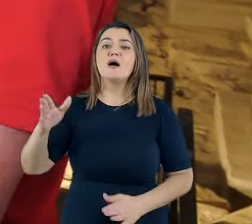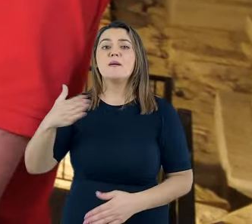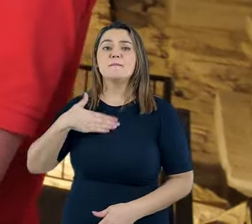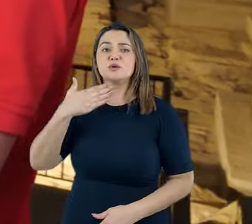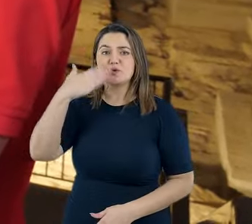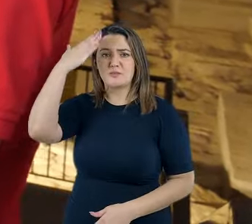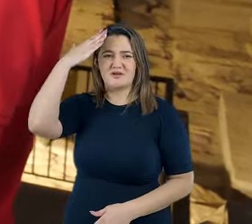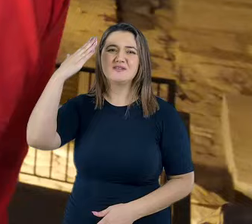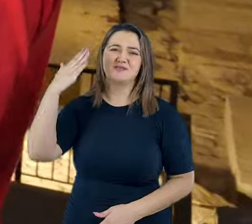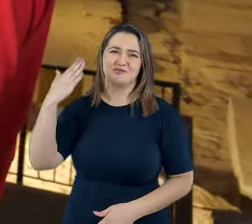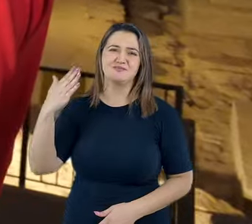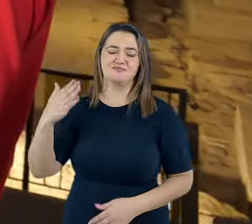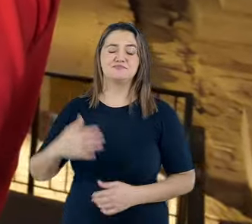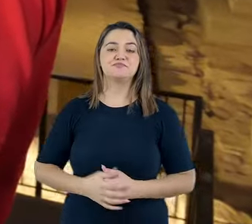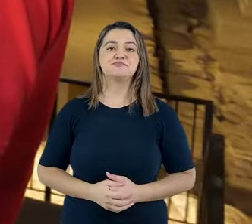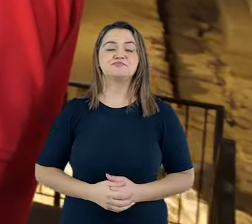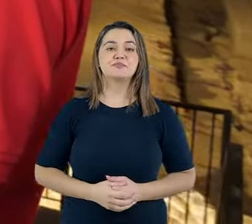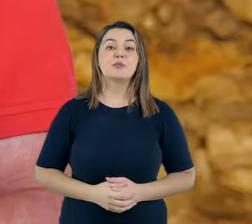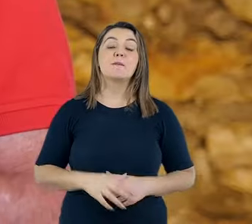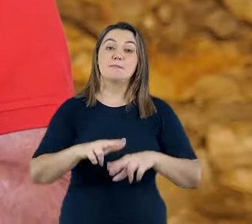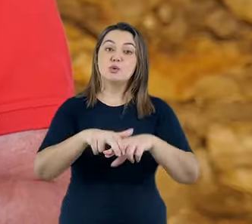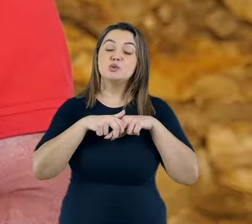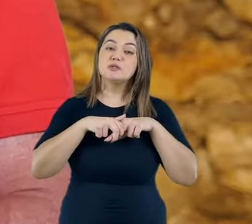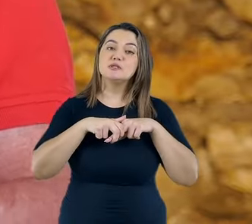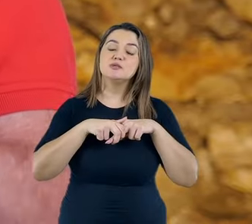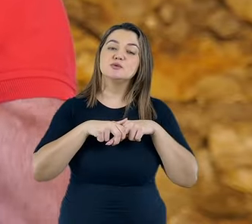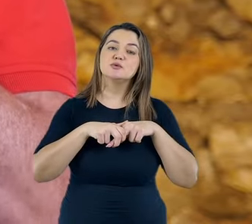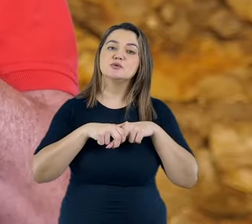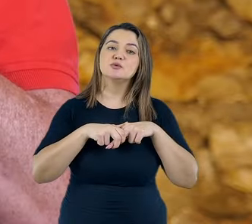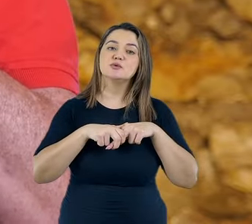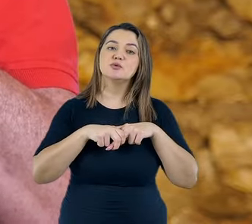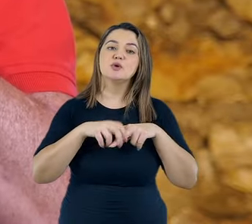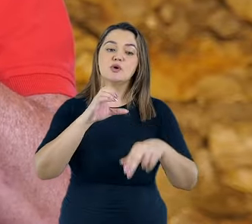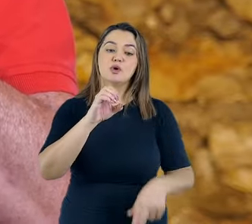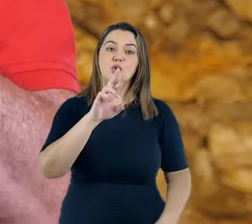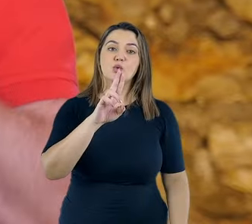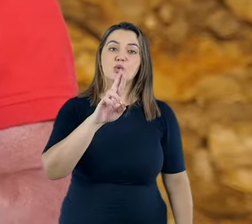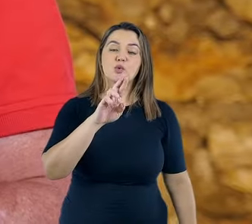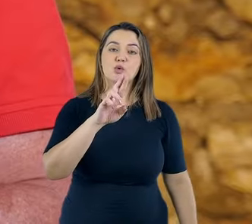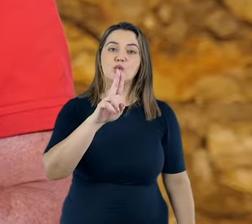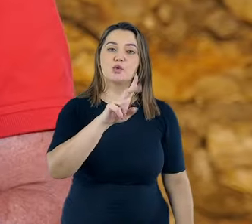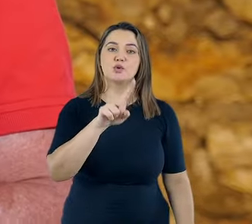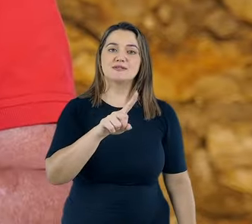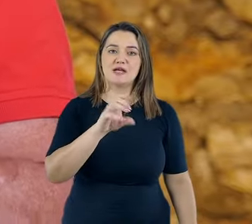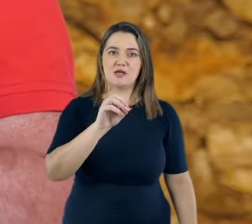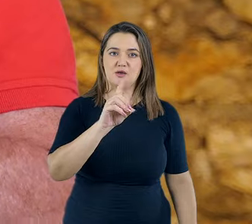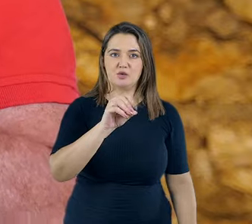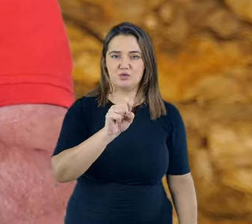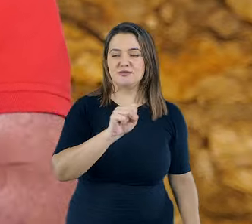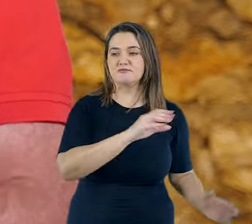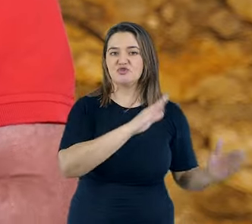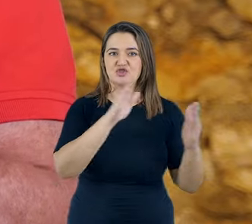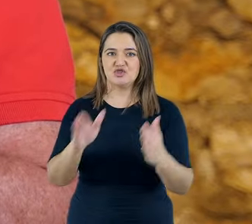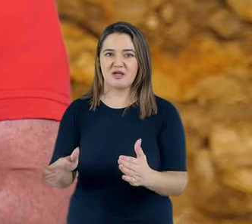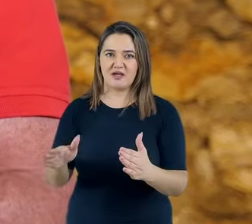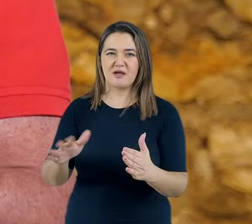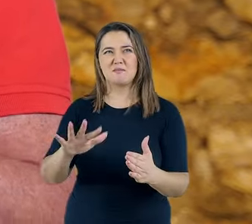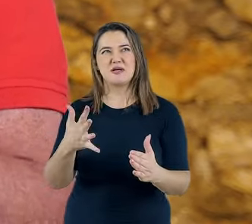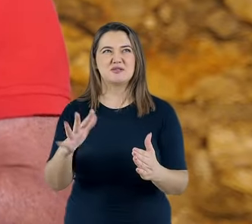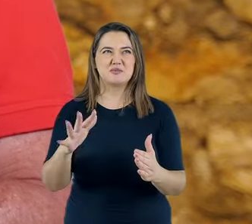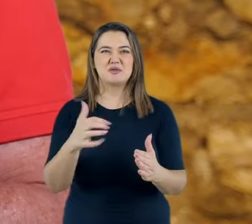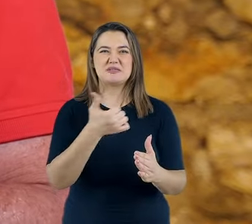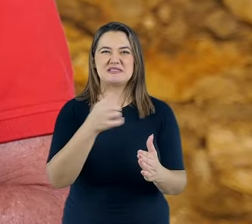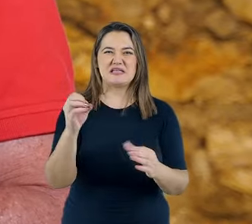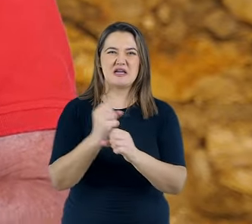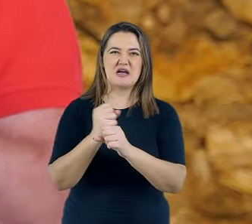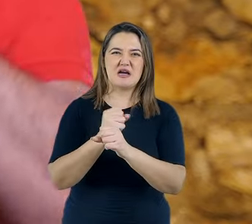em mãos dos muçulmanos no ano 1187. Portanto, os cruzados chegam aqui em Jerusalém, governam aproximadamente pouco